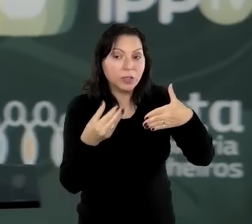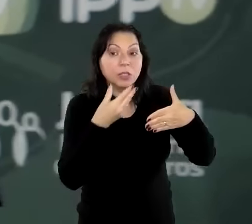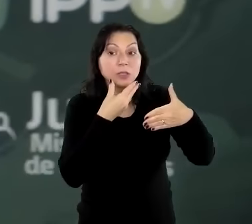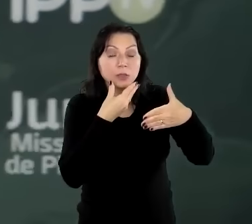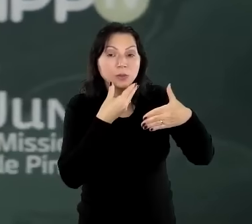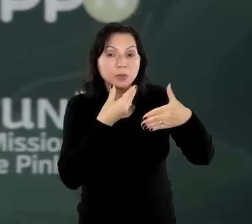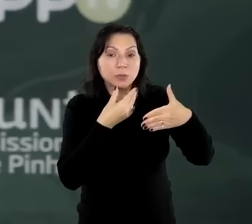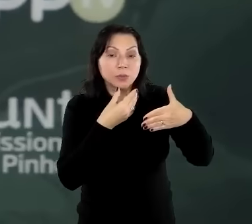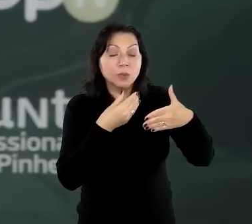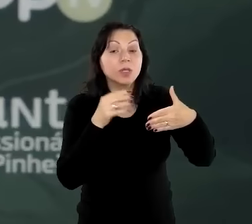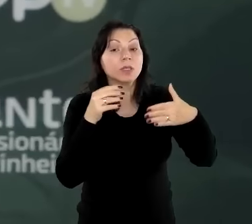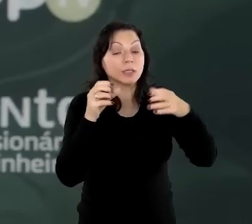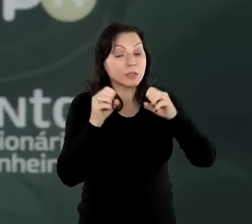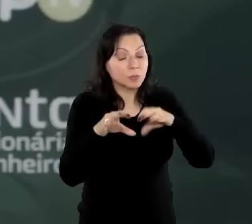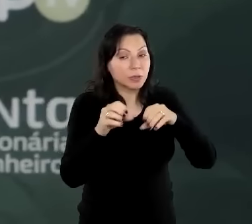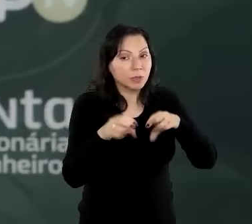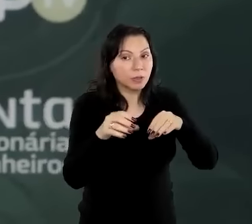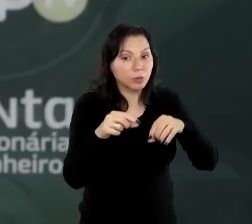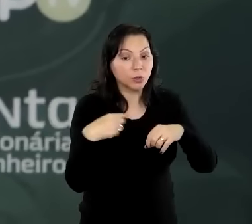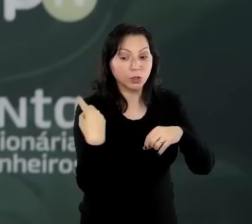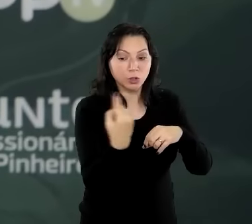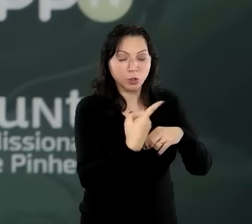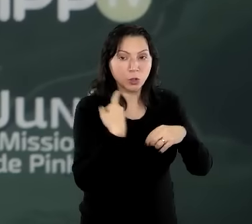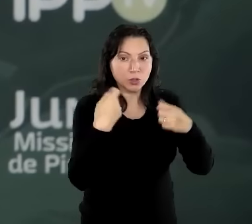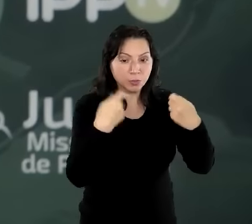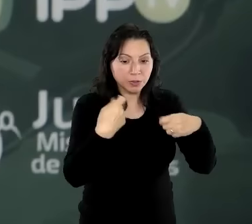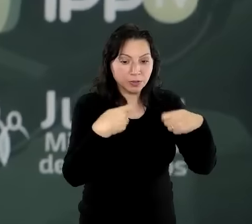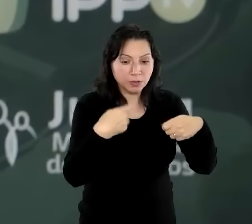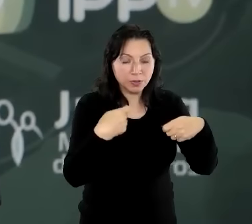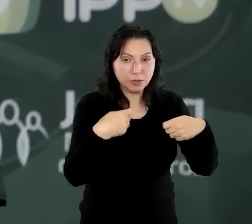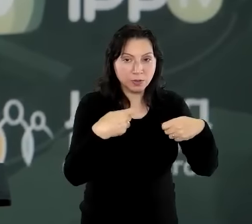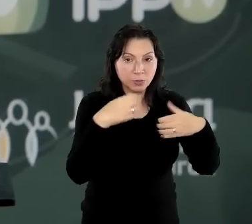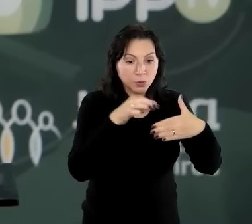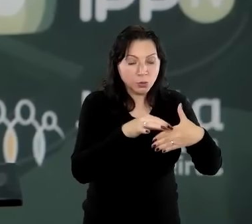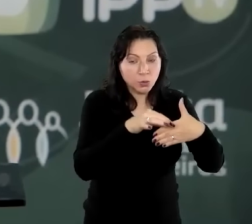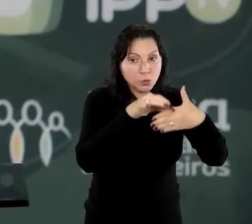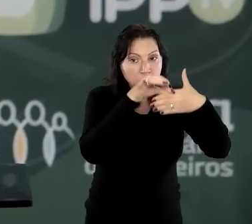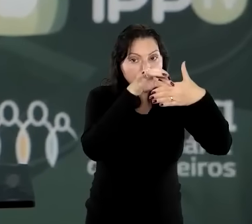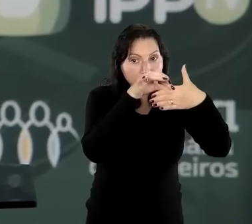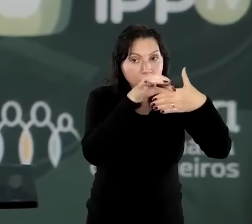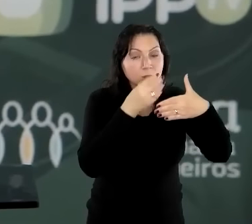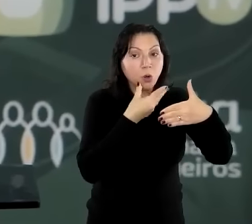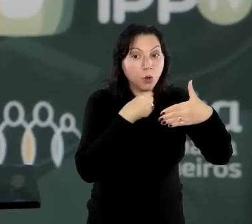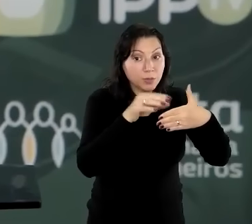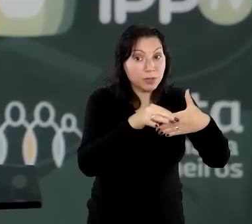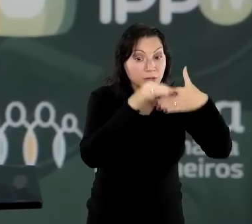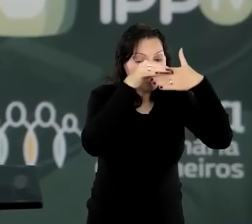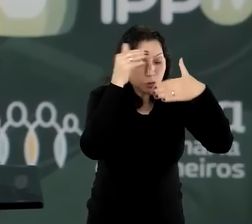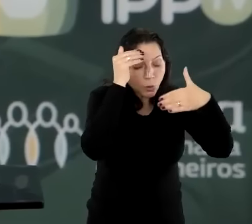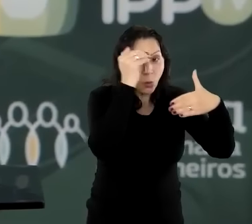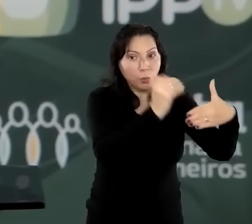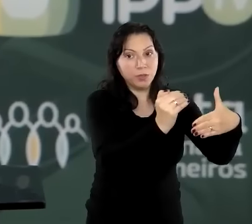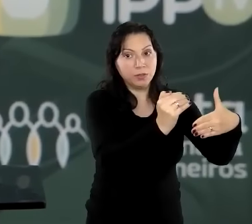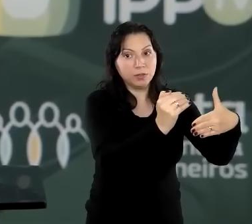crentes assim: obedecei aos vossos guias e sede submissos para com